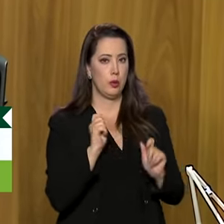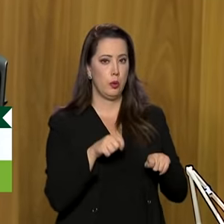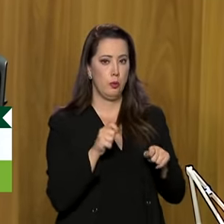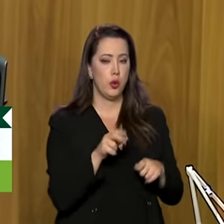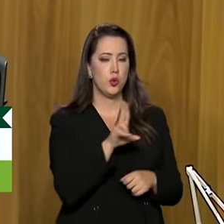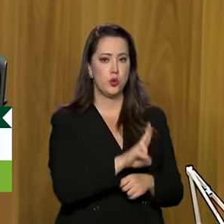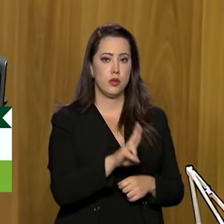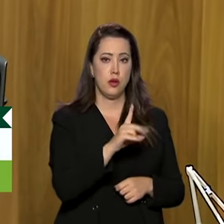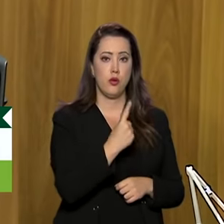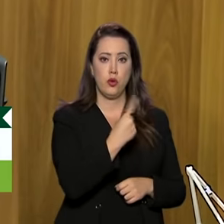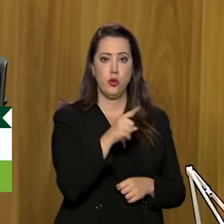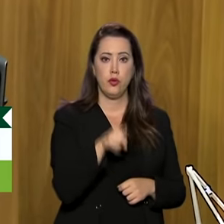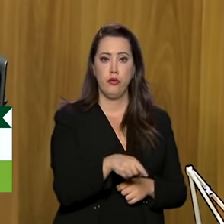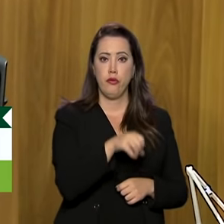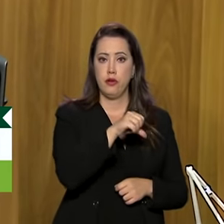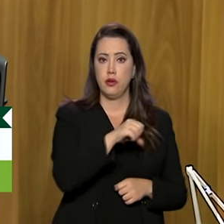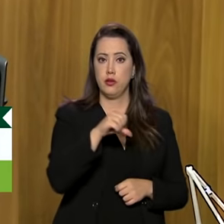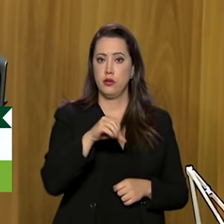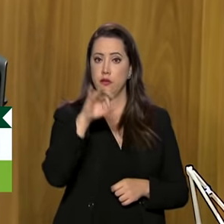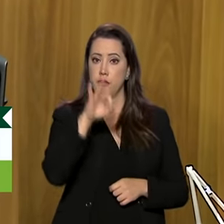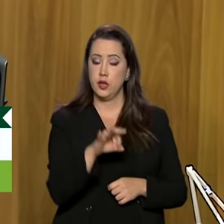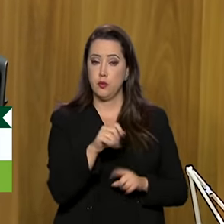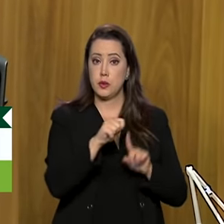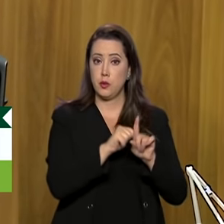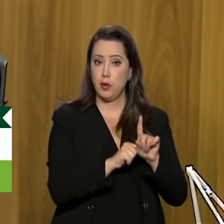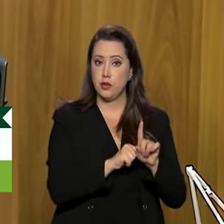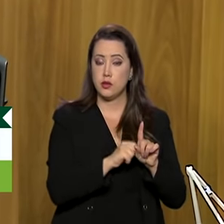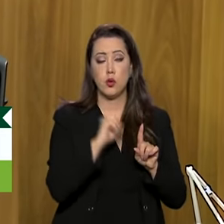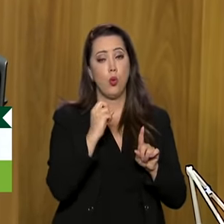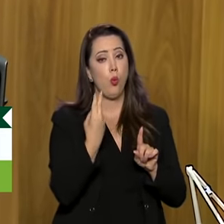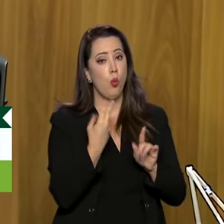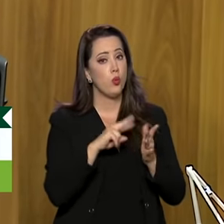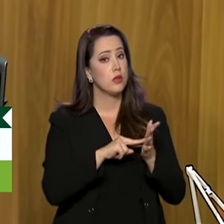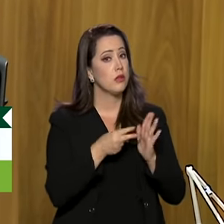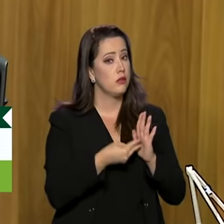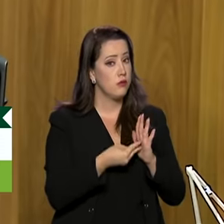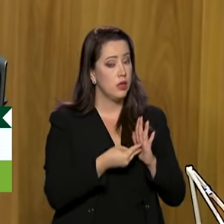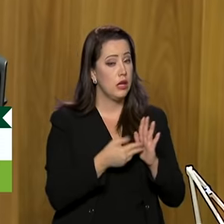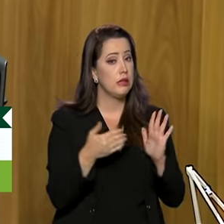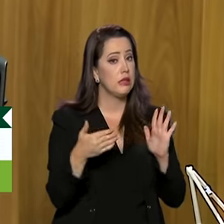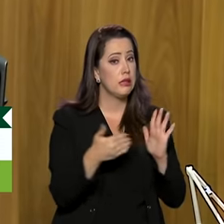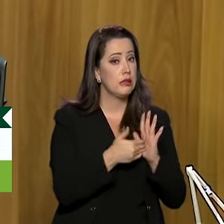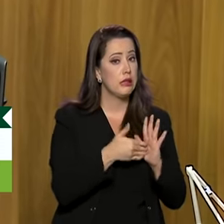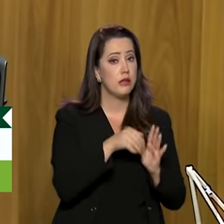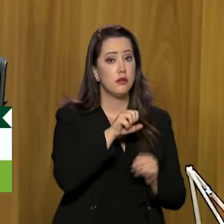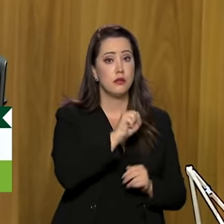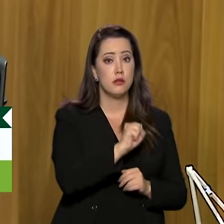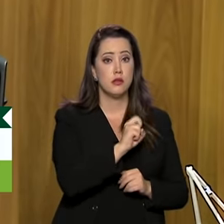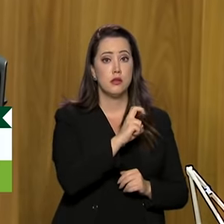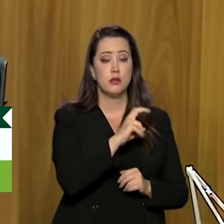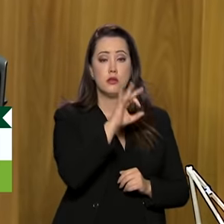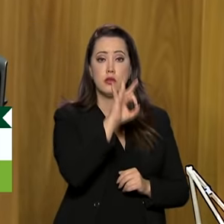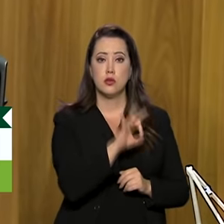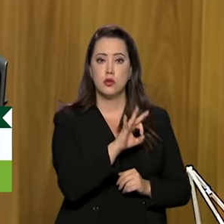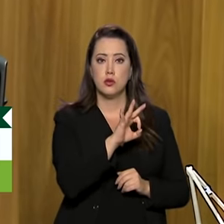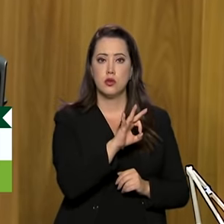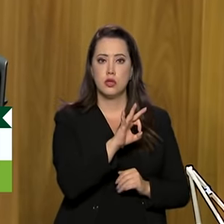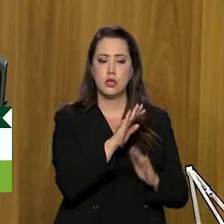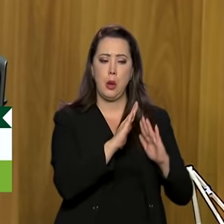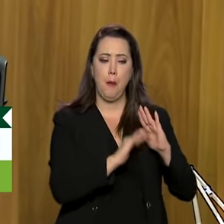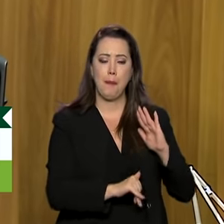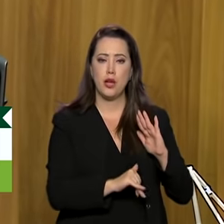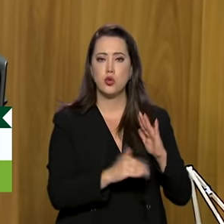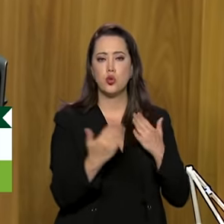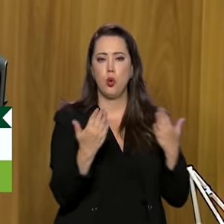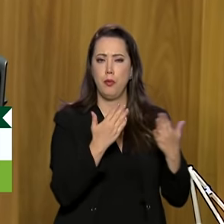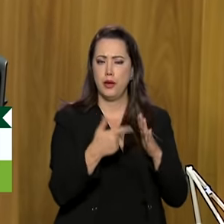podem pegar é 1,99 por cento ao mês ou seja até 85 porcento ao menos